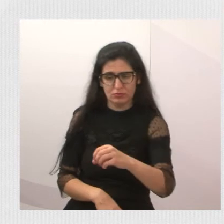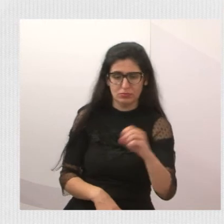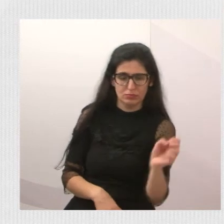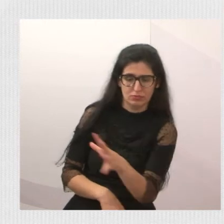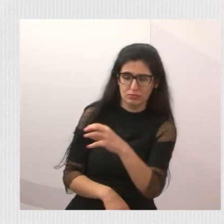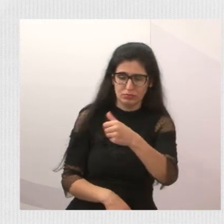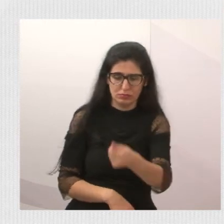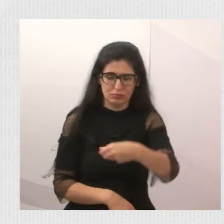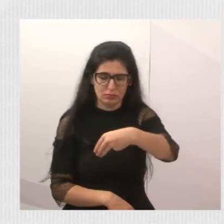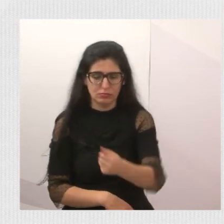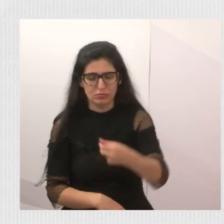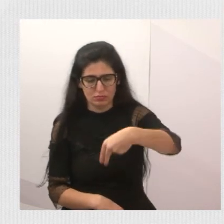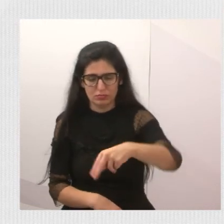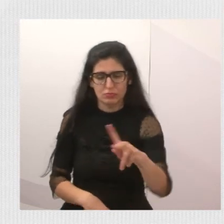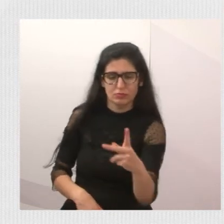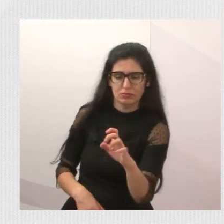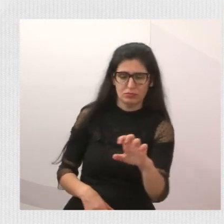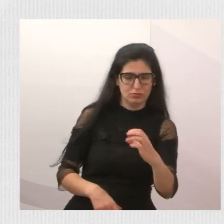Próximo.